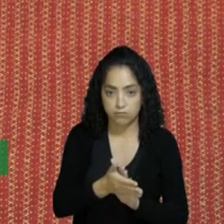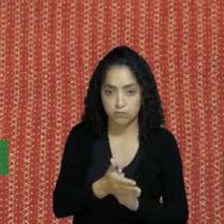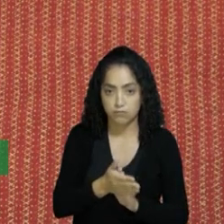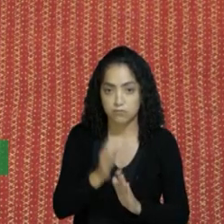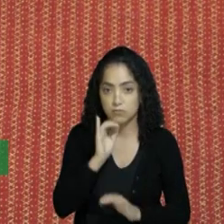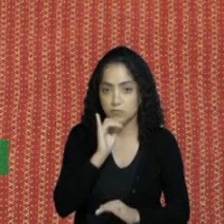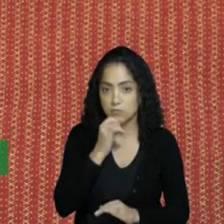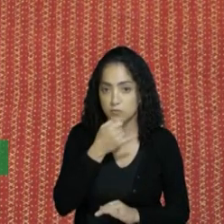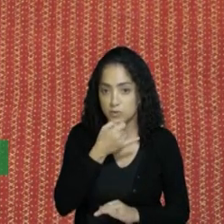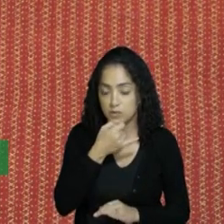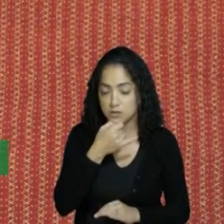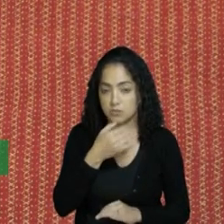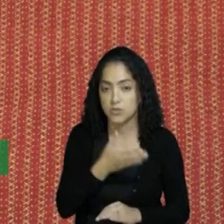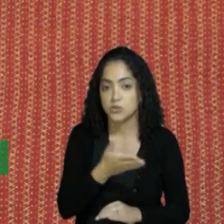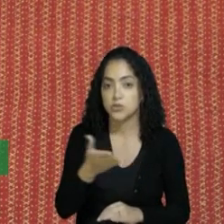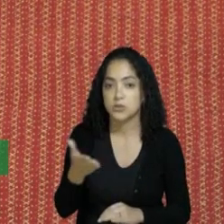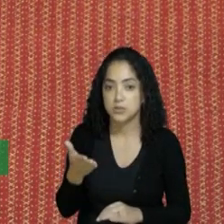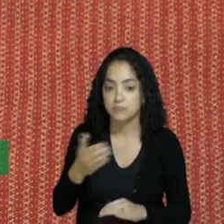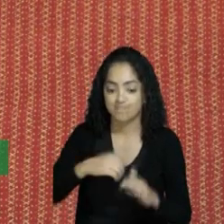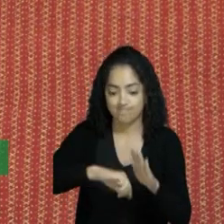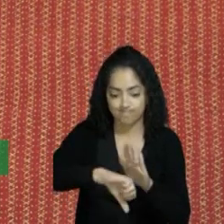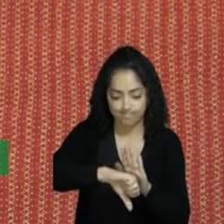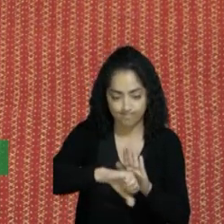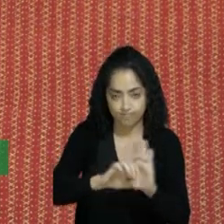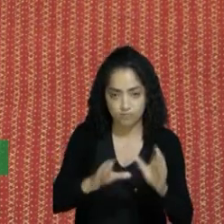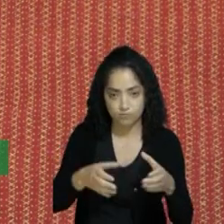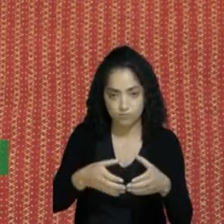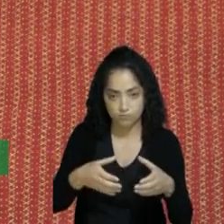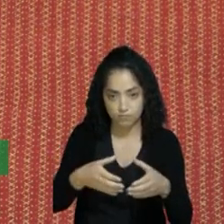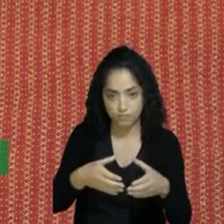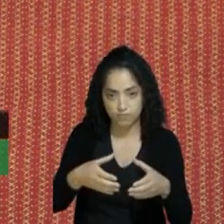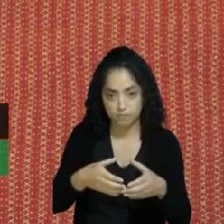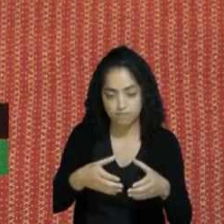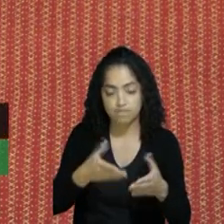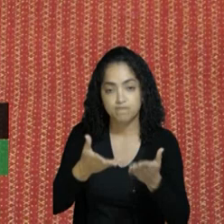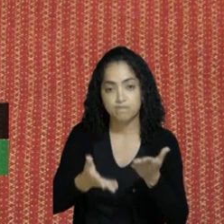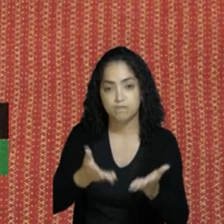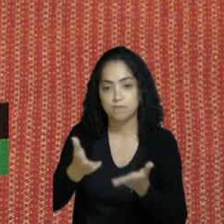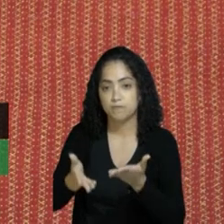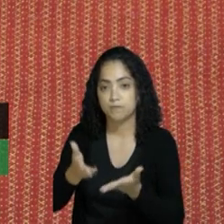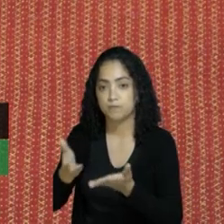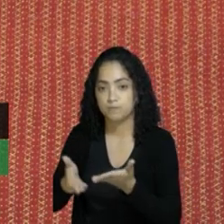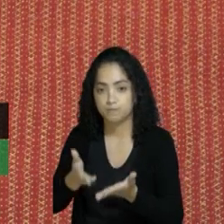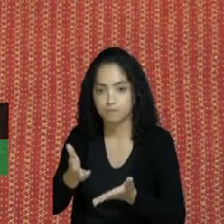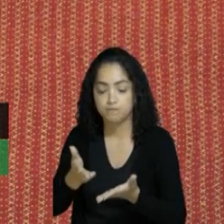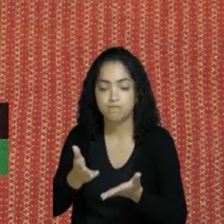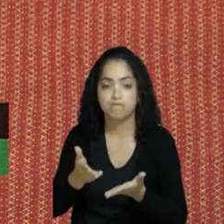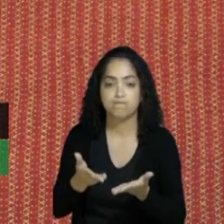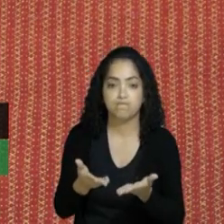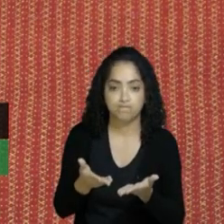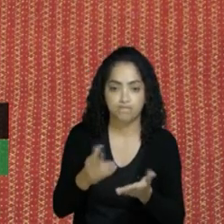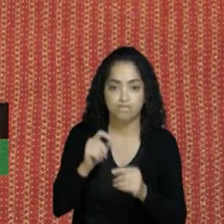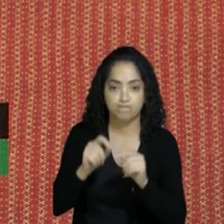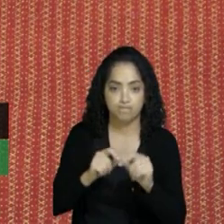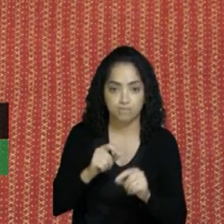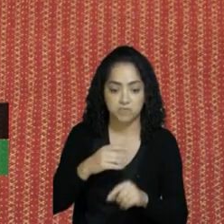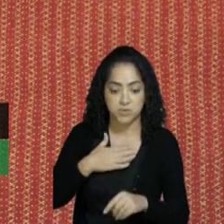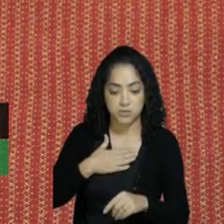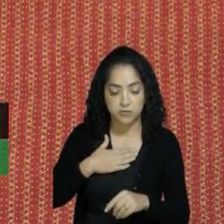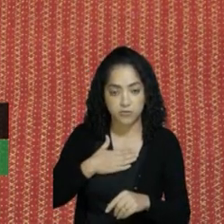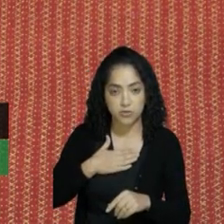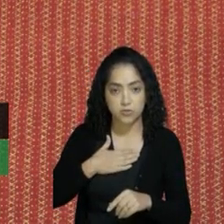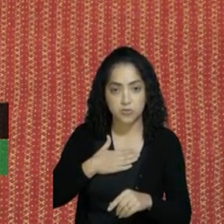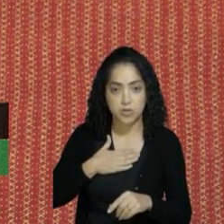infelizmente esses elementos, esses bandidos aí, têm um tratamento muito cortês. O que dependesse de mim,